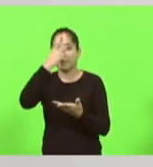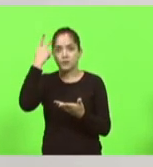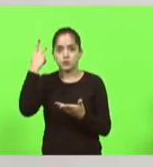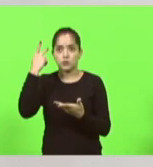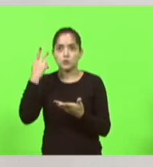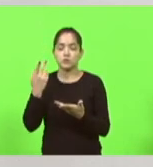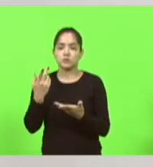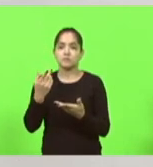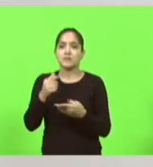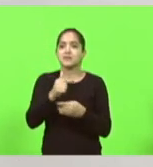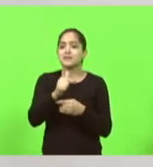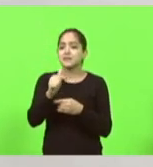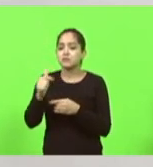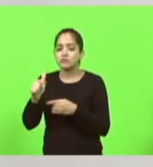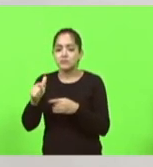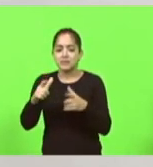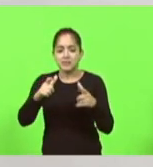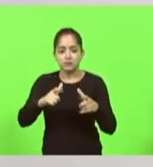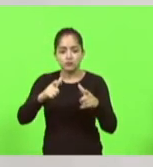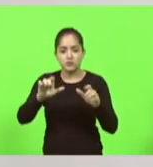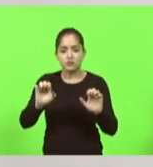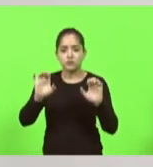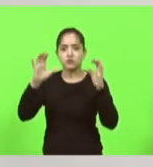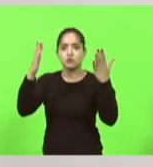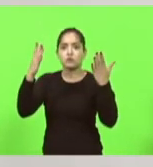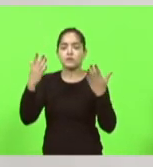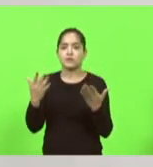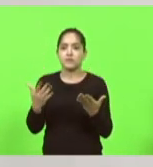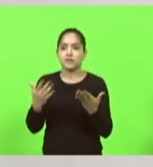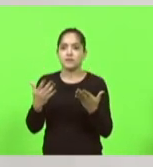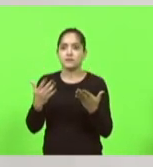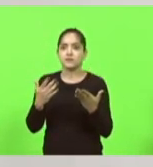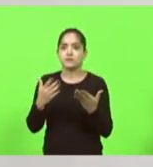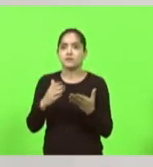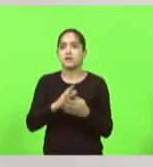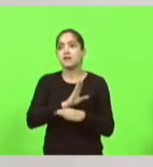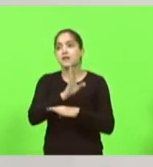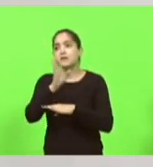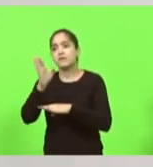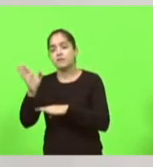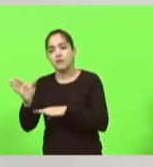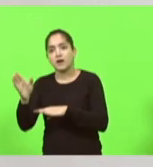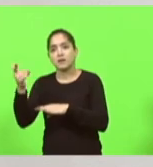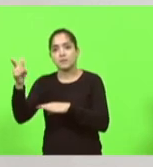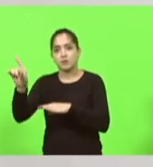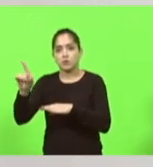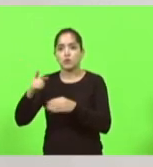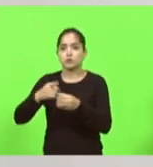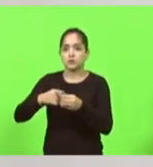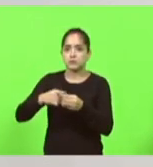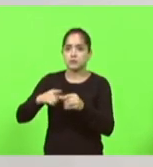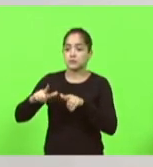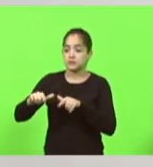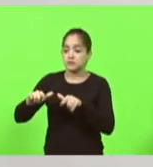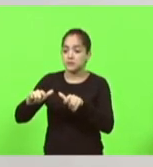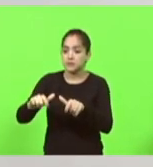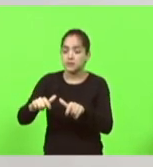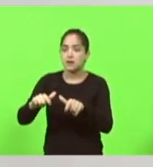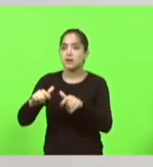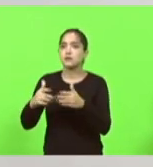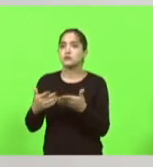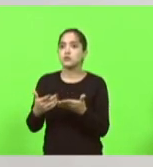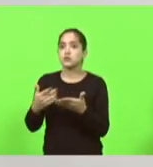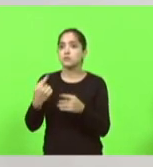não havia um centro de convivência. O tubaronense sai de Tubarão para ir para o Farol de Santa Marta, para ir para a Laguna, para ir para os municípios litorâneos,